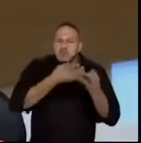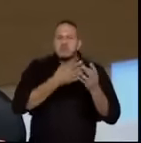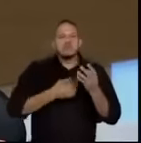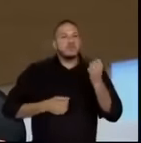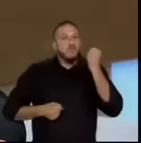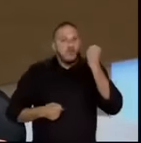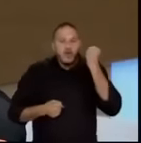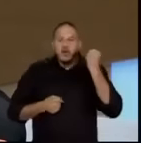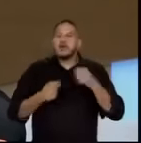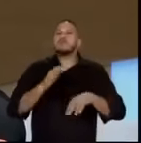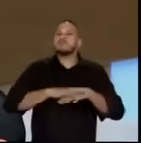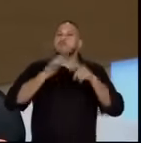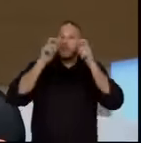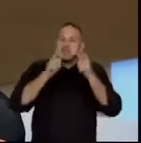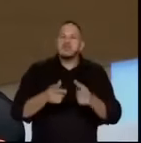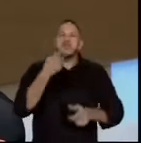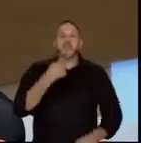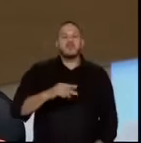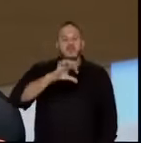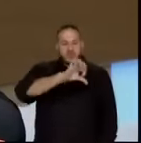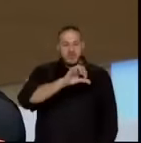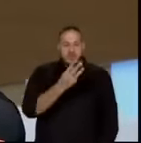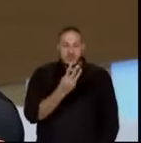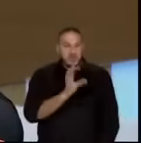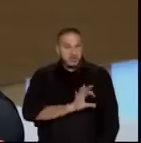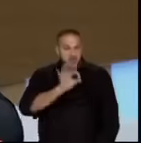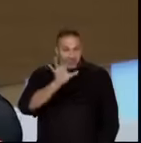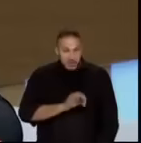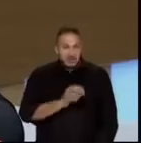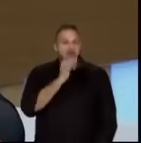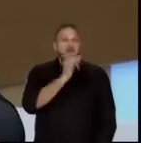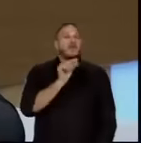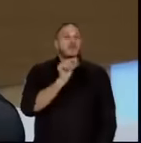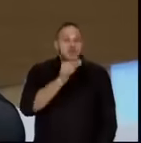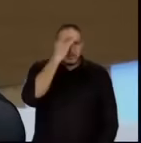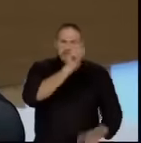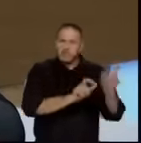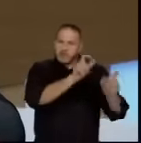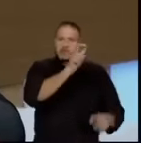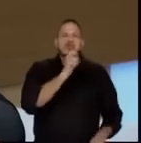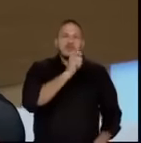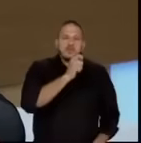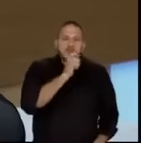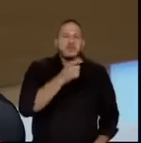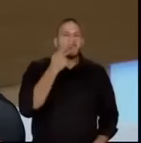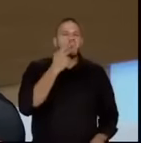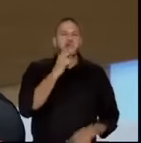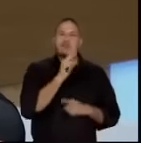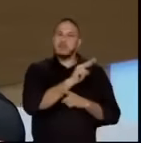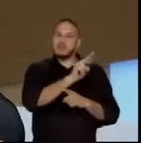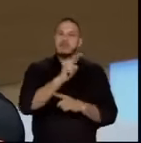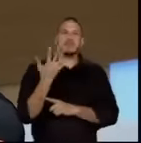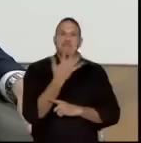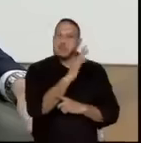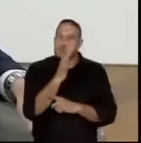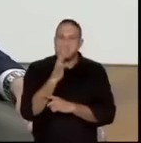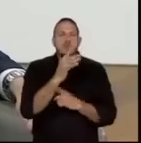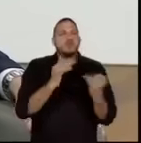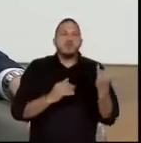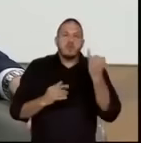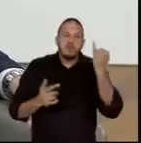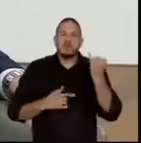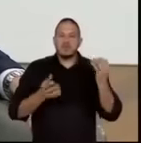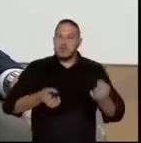muito interessantes. Diz que 93% dos entrevistados consideram a preservação do meio ambiente muito importante. É um